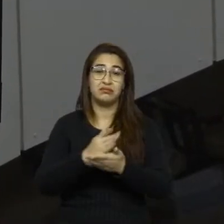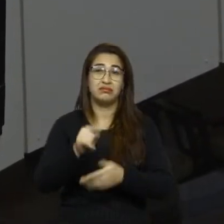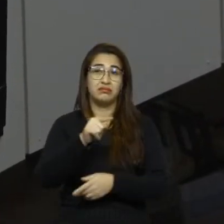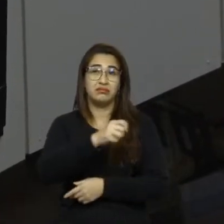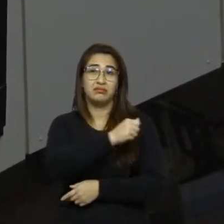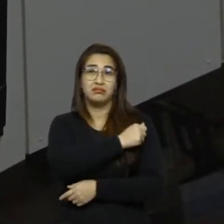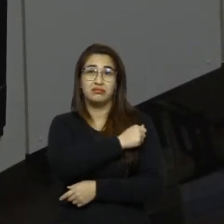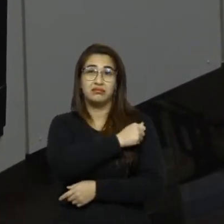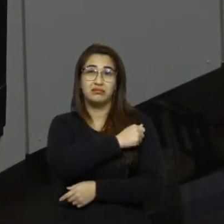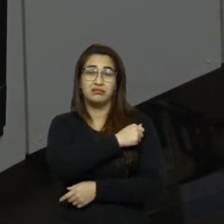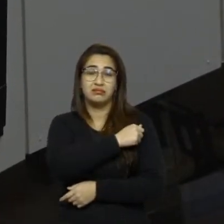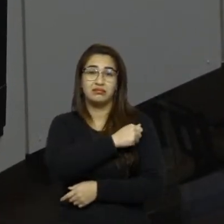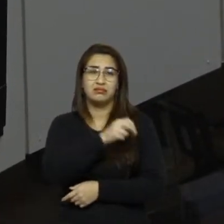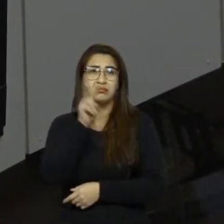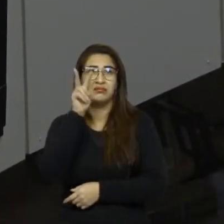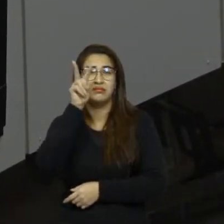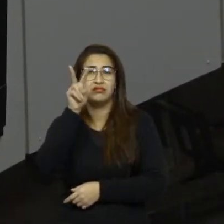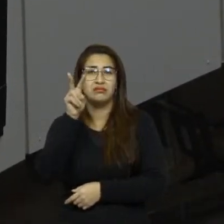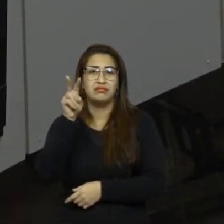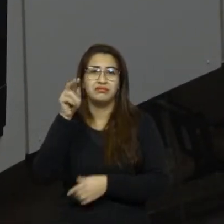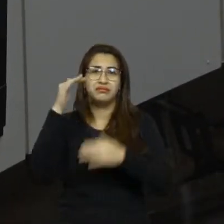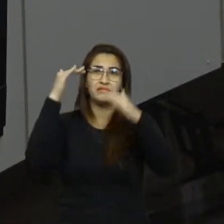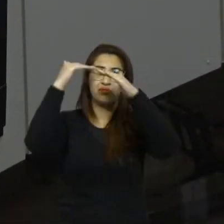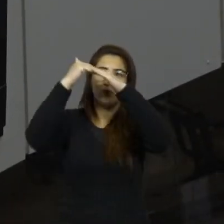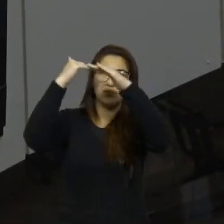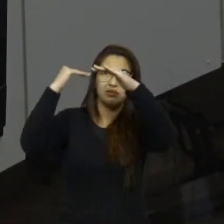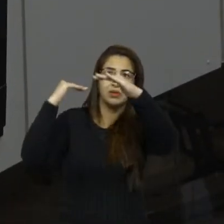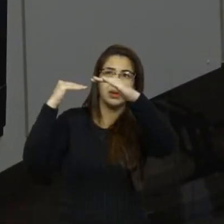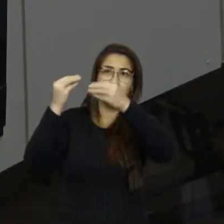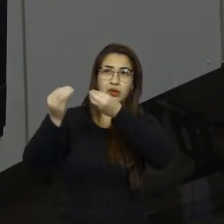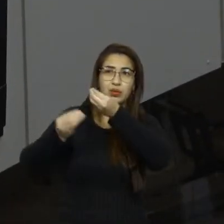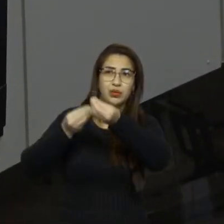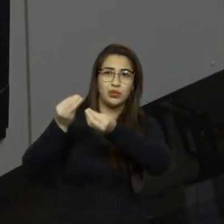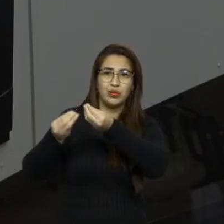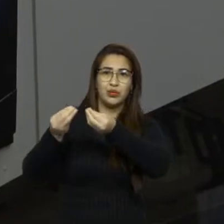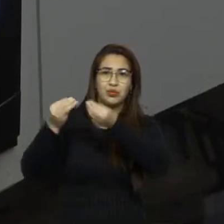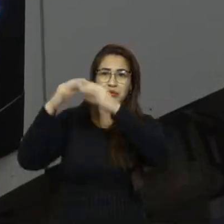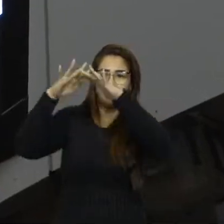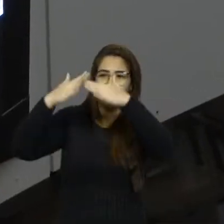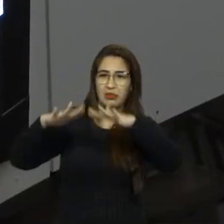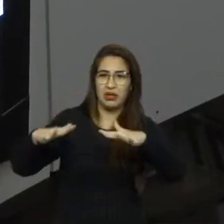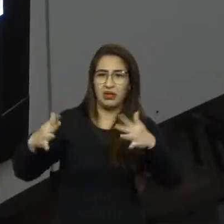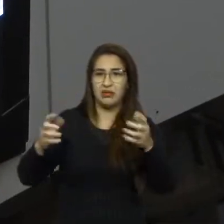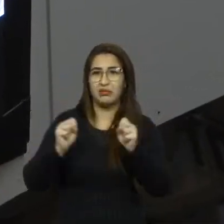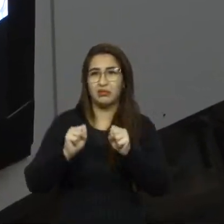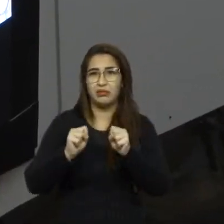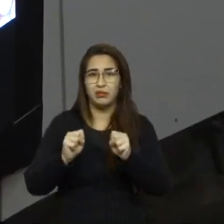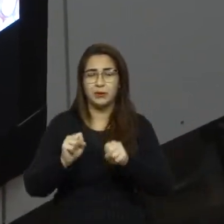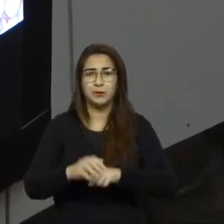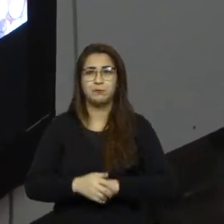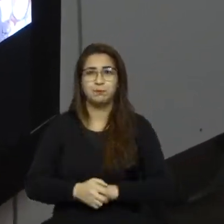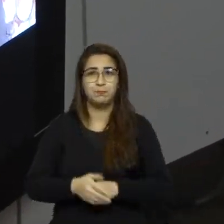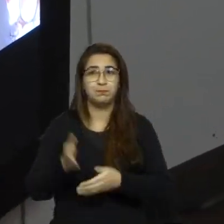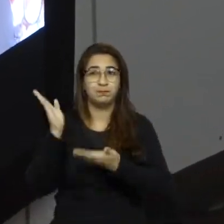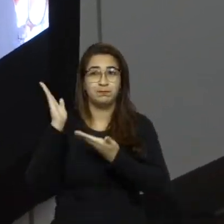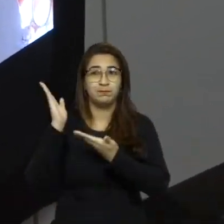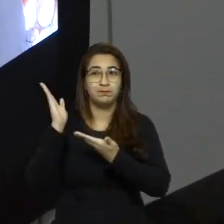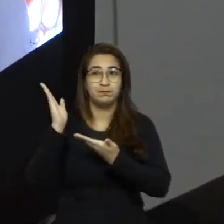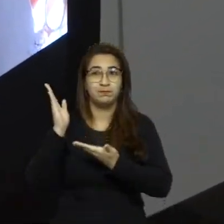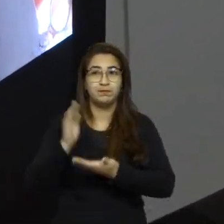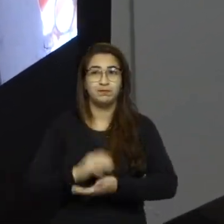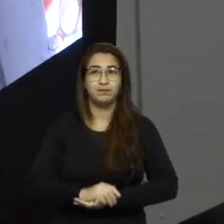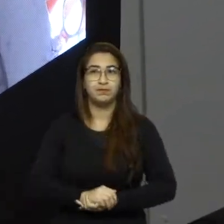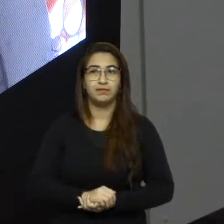aí, deputado Kennedy, situação de vários educandários. E eu ouvi aqui outro dia um deputado, que eu acho que estava na pasta da Secretaria de Educação, dizendo que